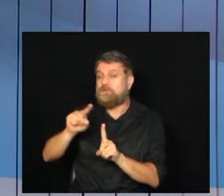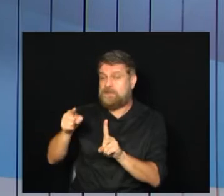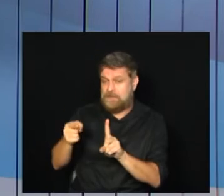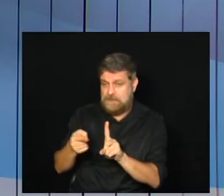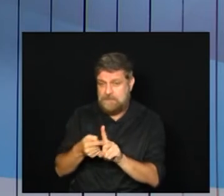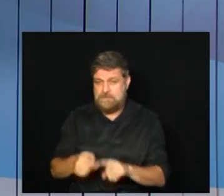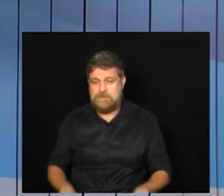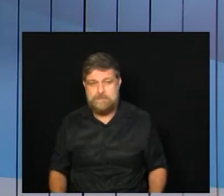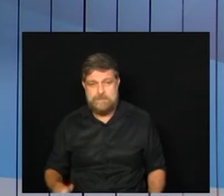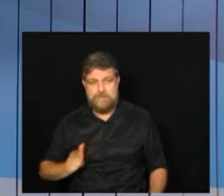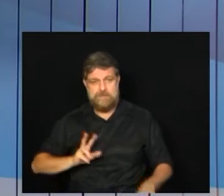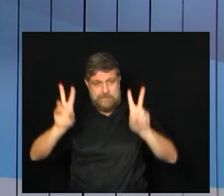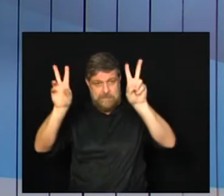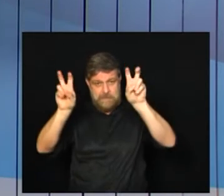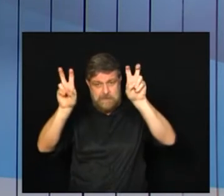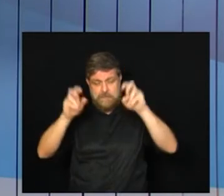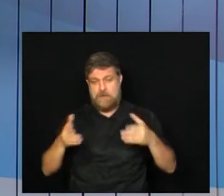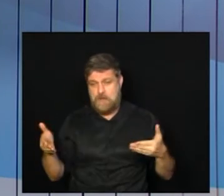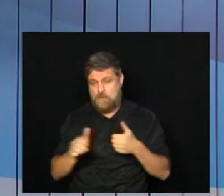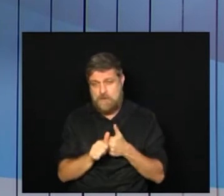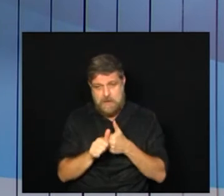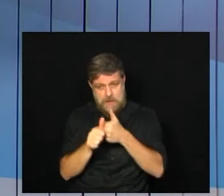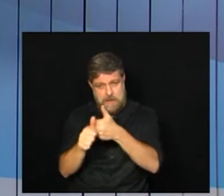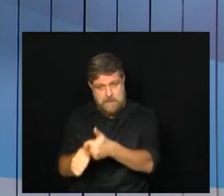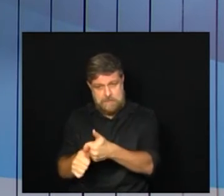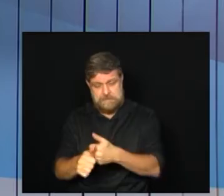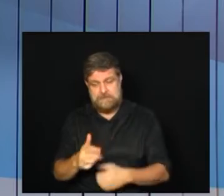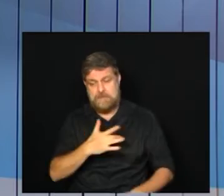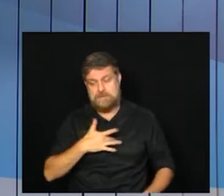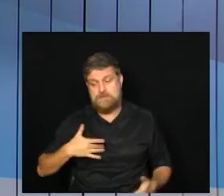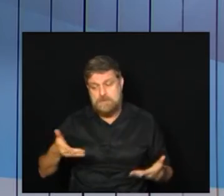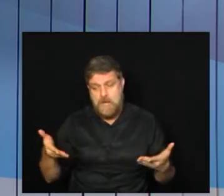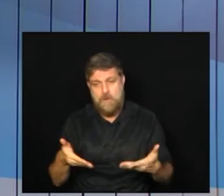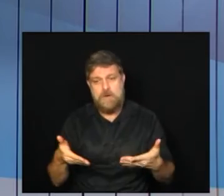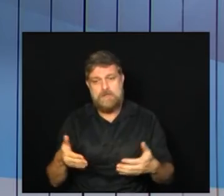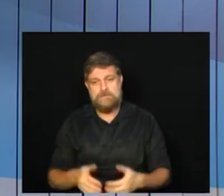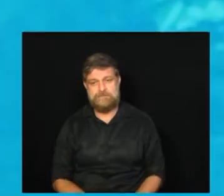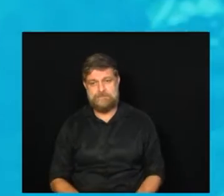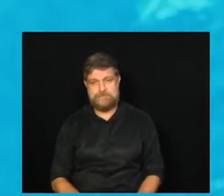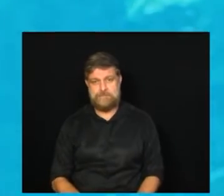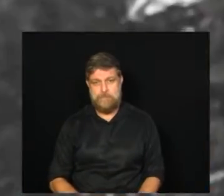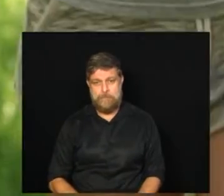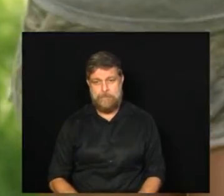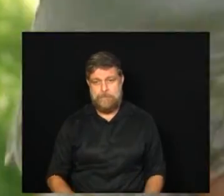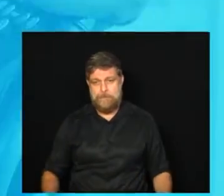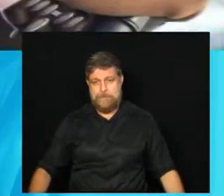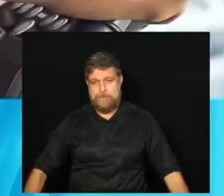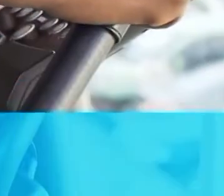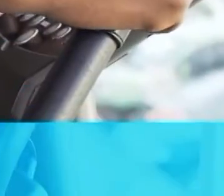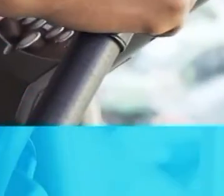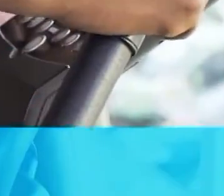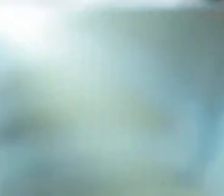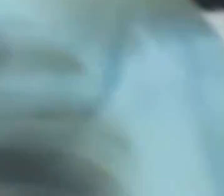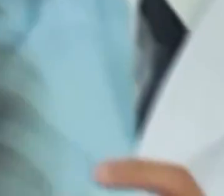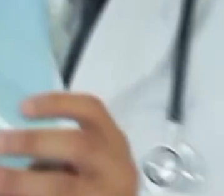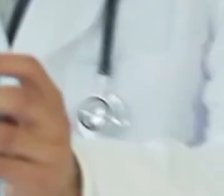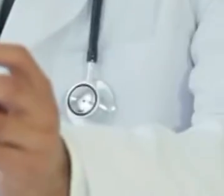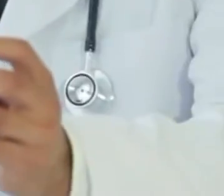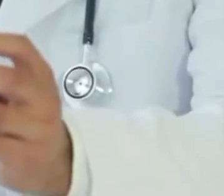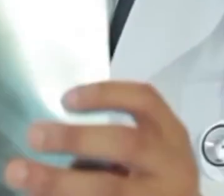programa gratuito de aceleração de negócios com duração de 12 semanas. E aí, os